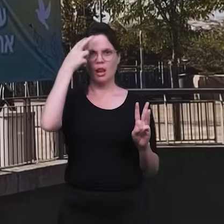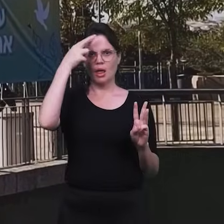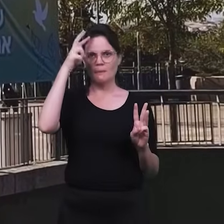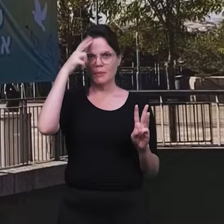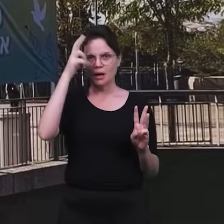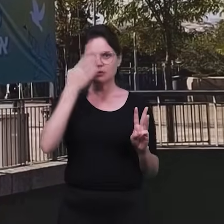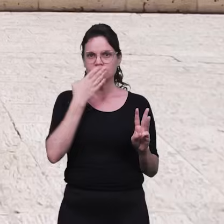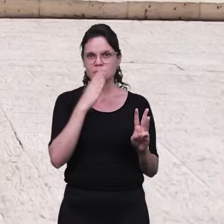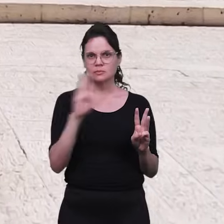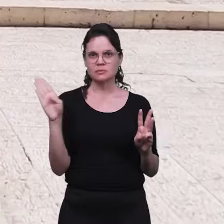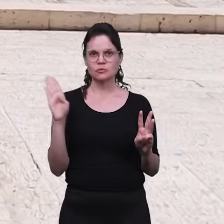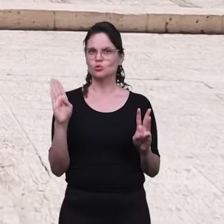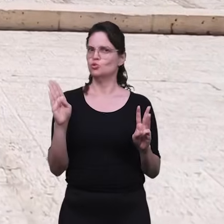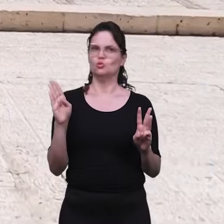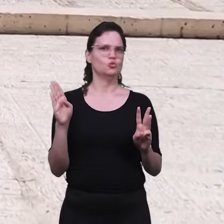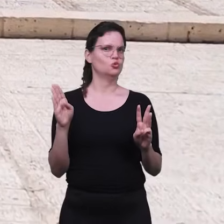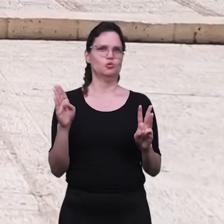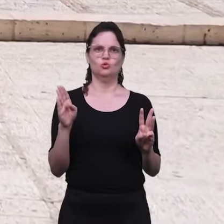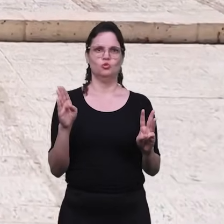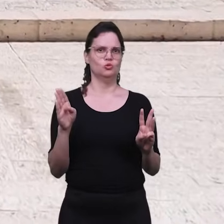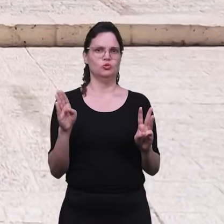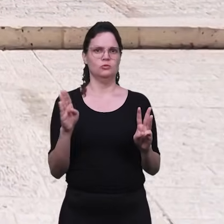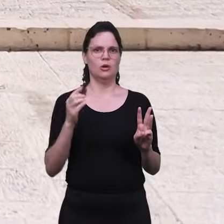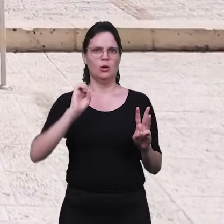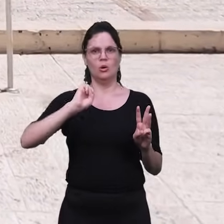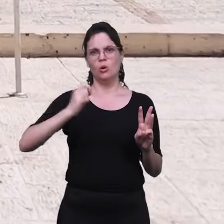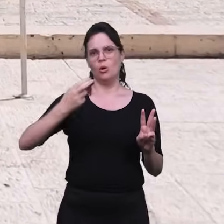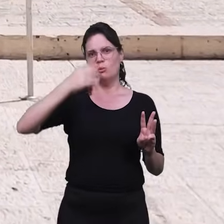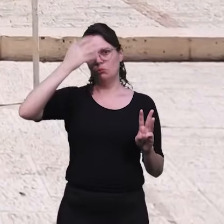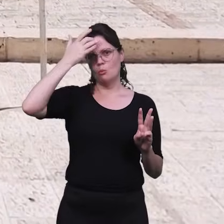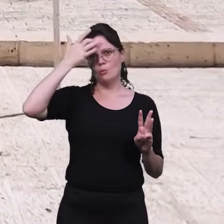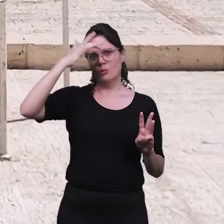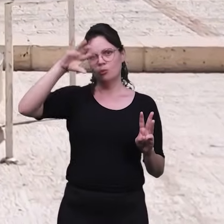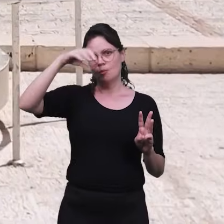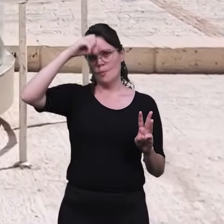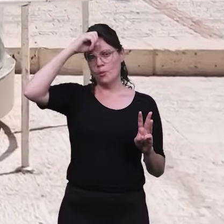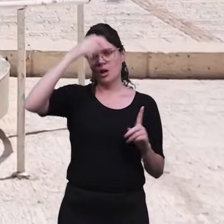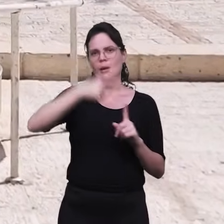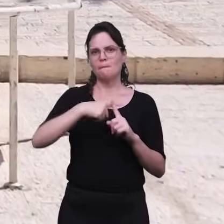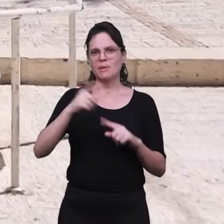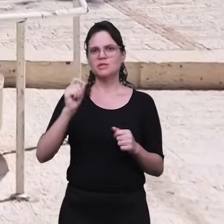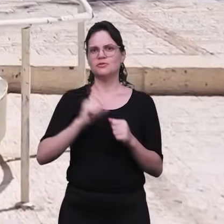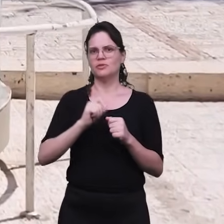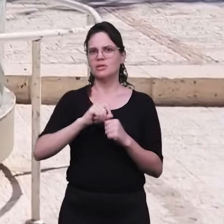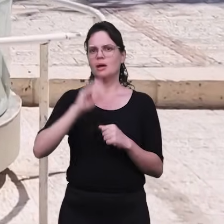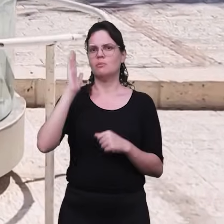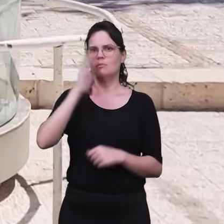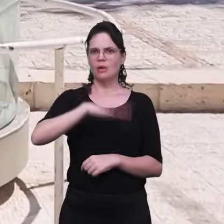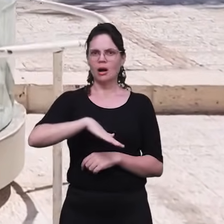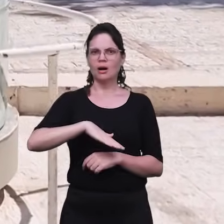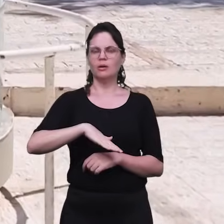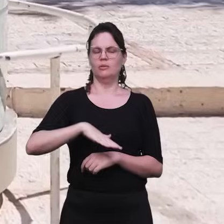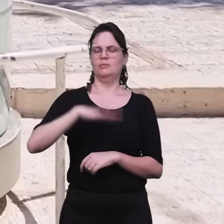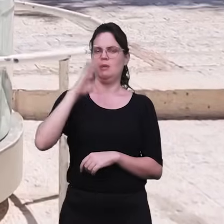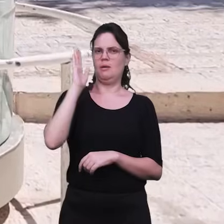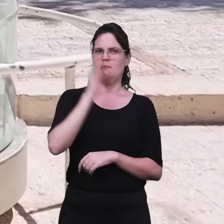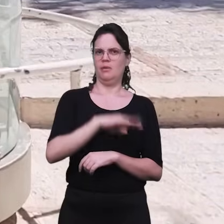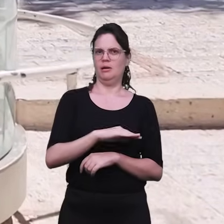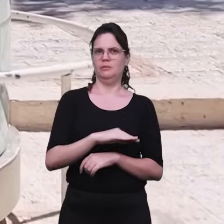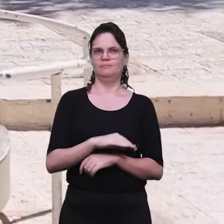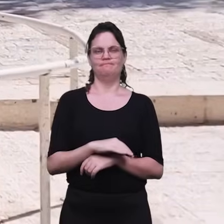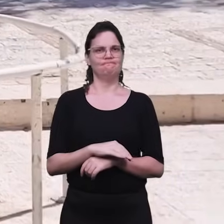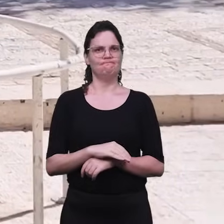lembraram dessa promessa ou até não sabiam, mas fizeram mal, muito mal a Israel. E isso